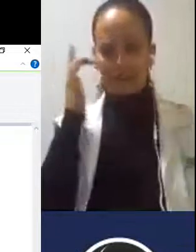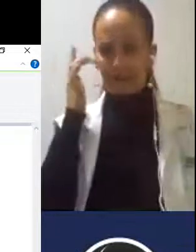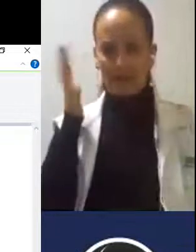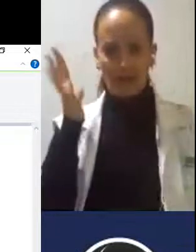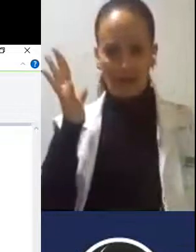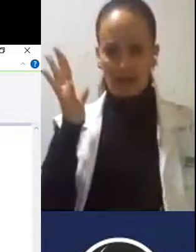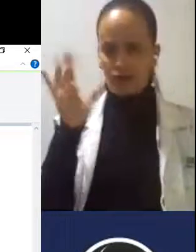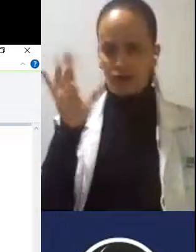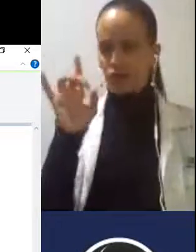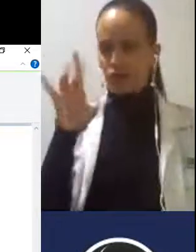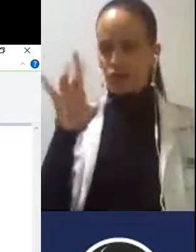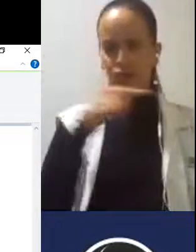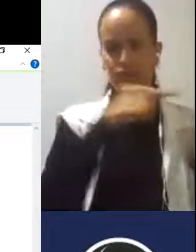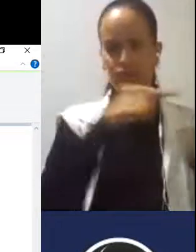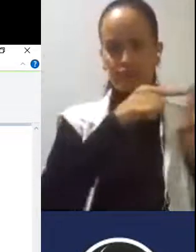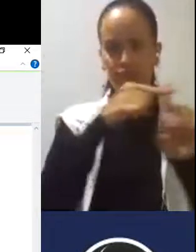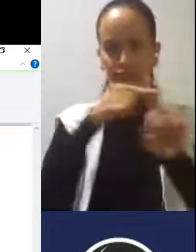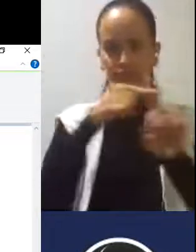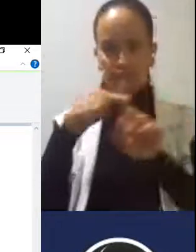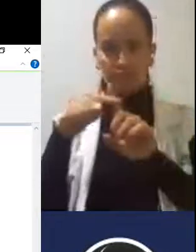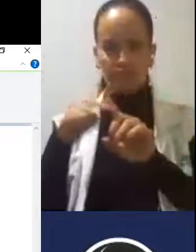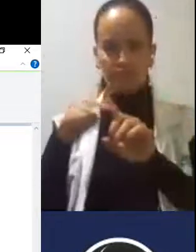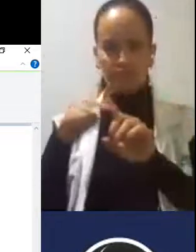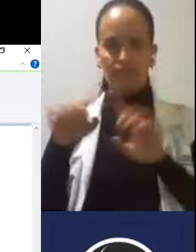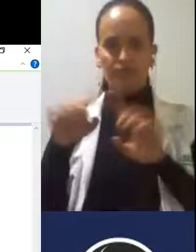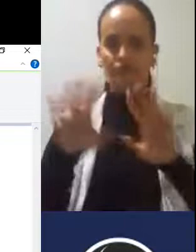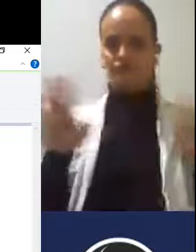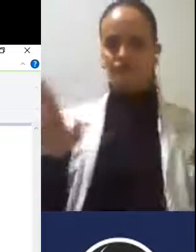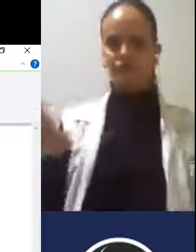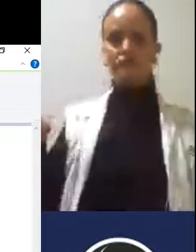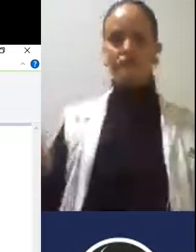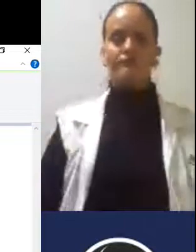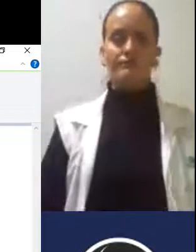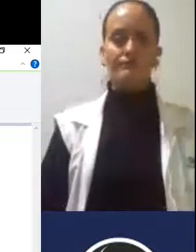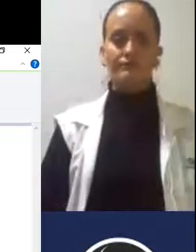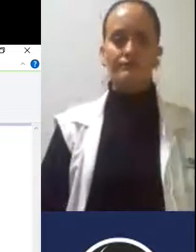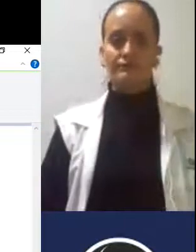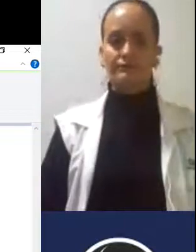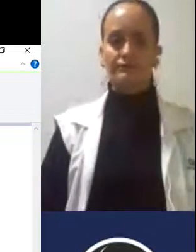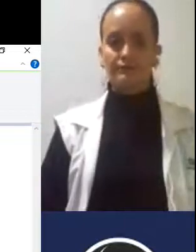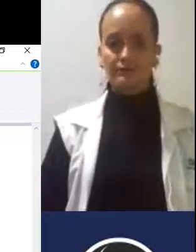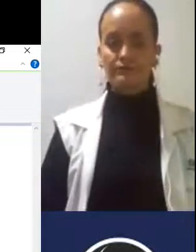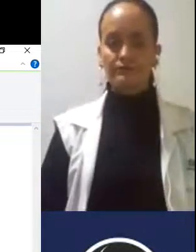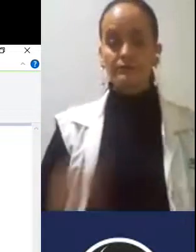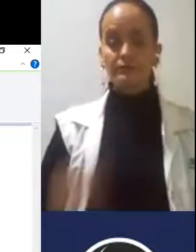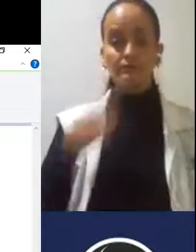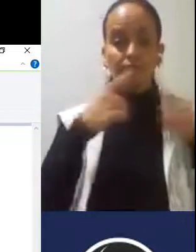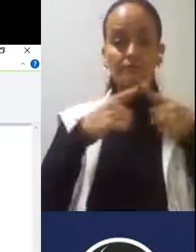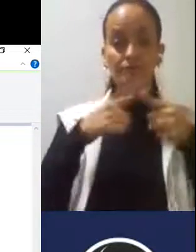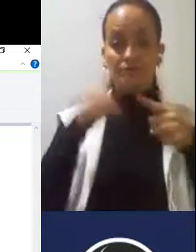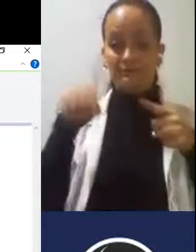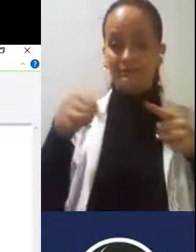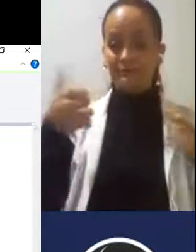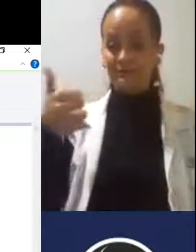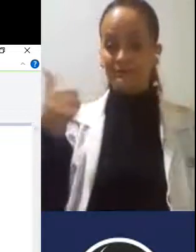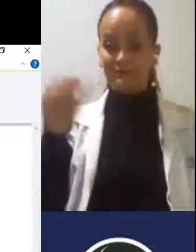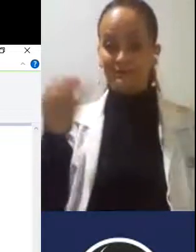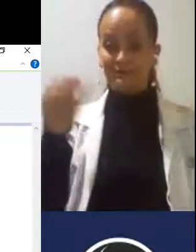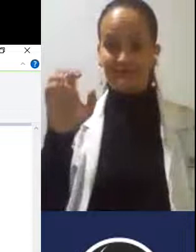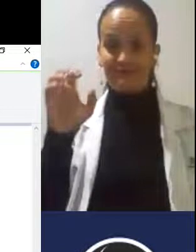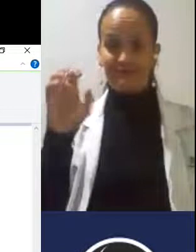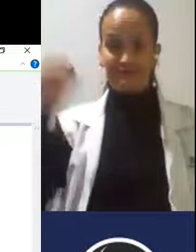mais 242 mais 242. A gente sabe que tem 10 lâmpadas, então a resistência equivalente total